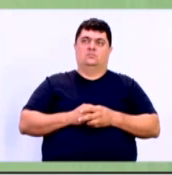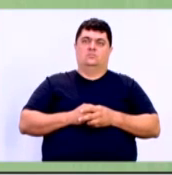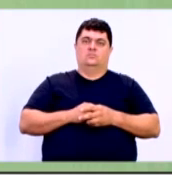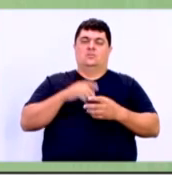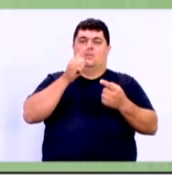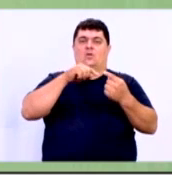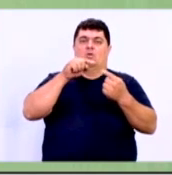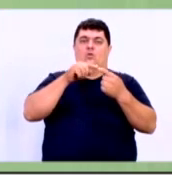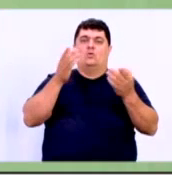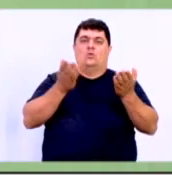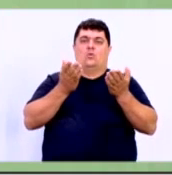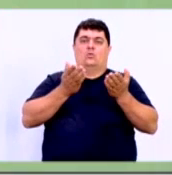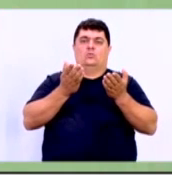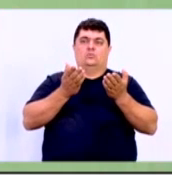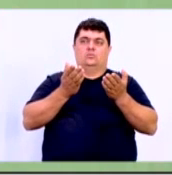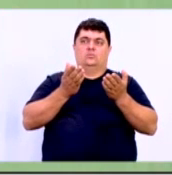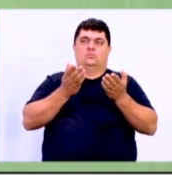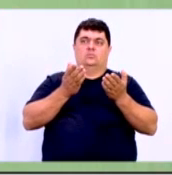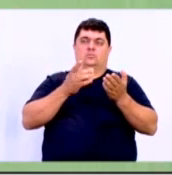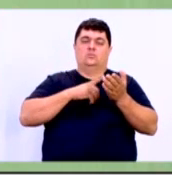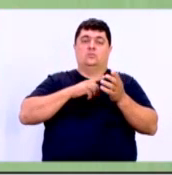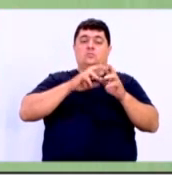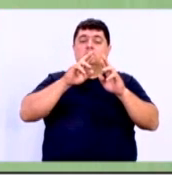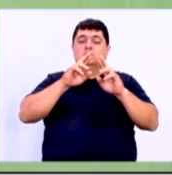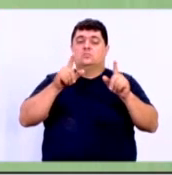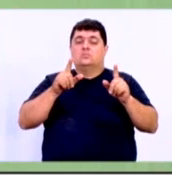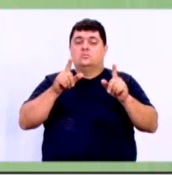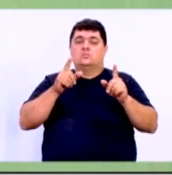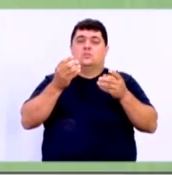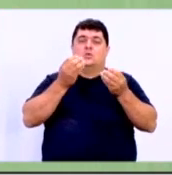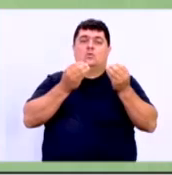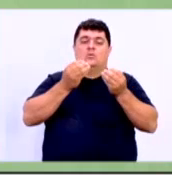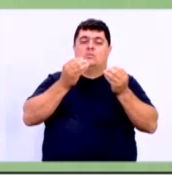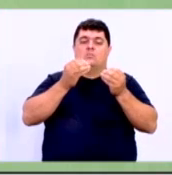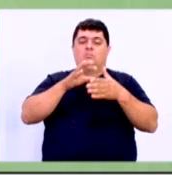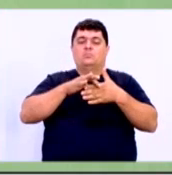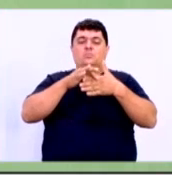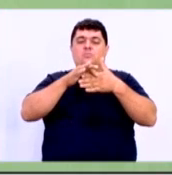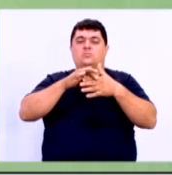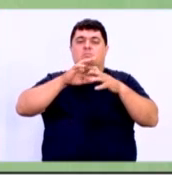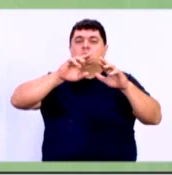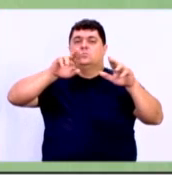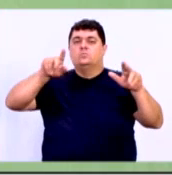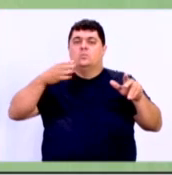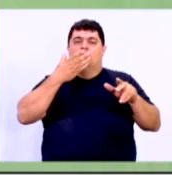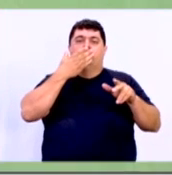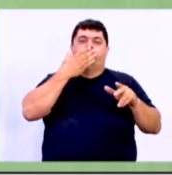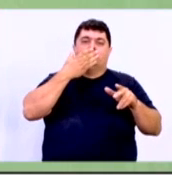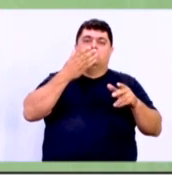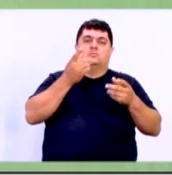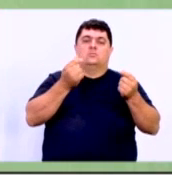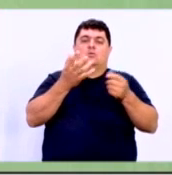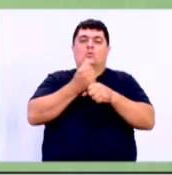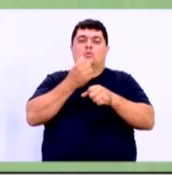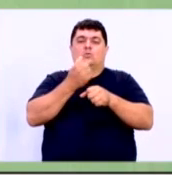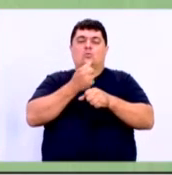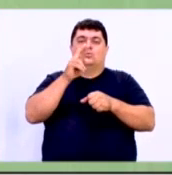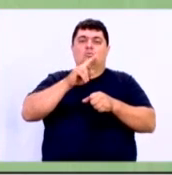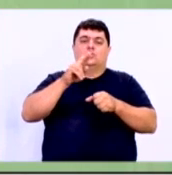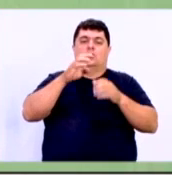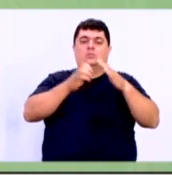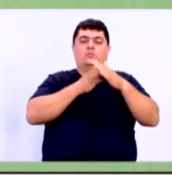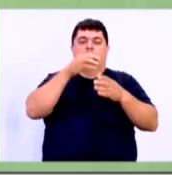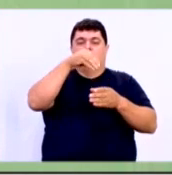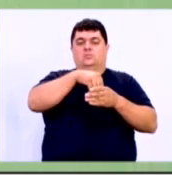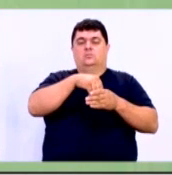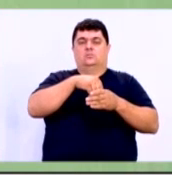O objetivo da aula de hoje: diferenciar os principais métodos de custeio utilizados pelas